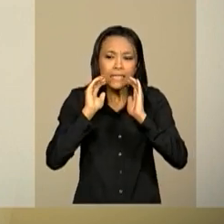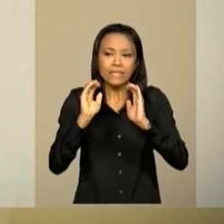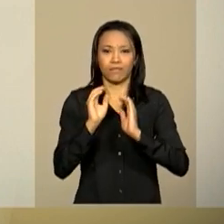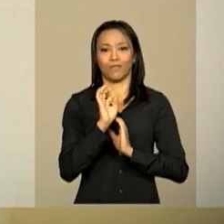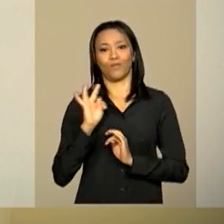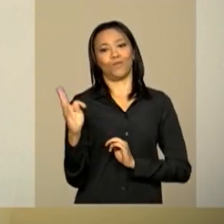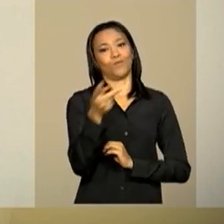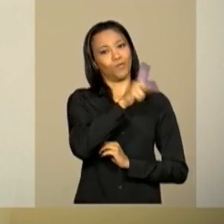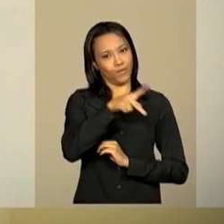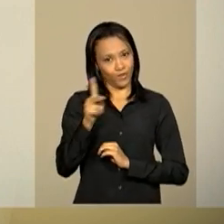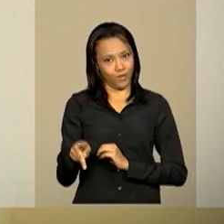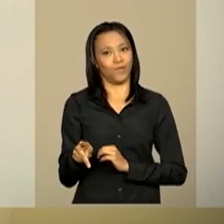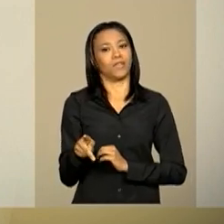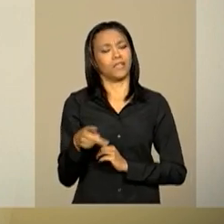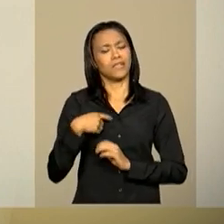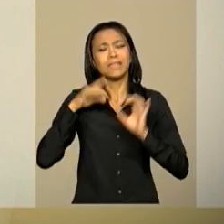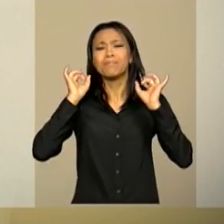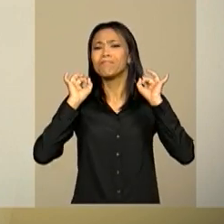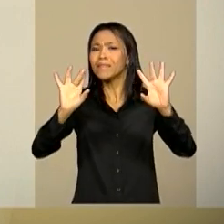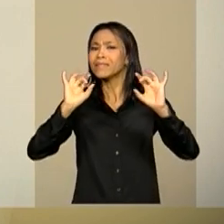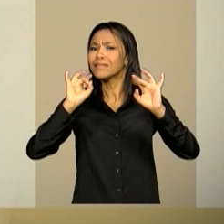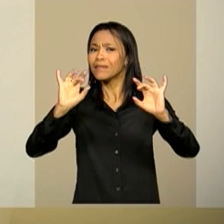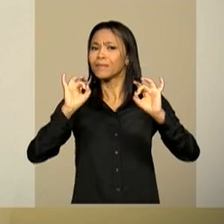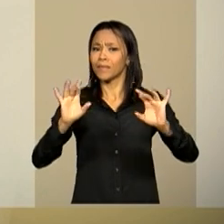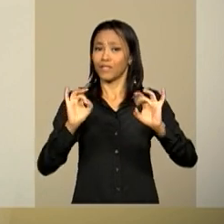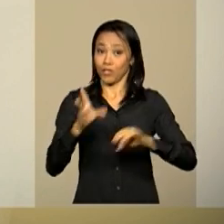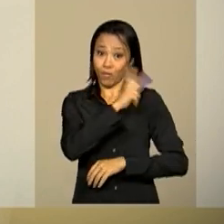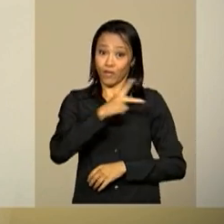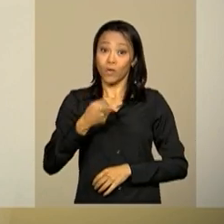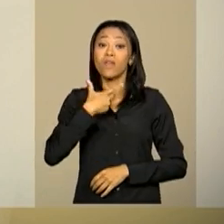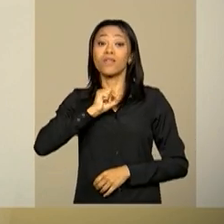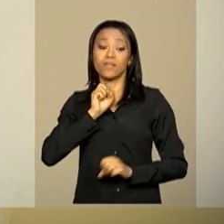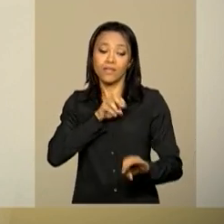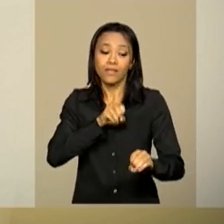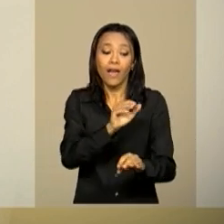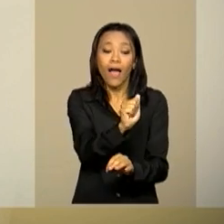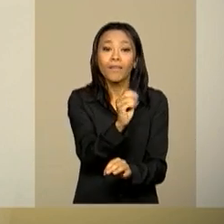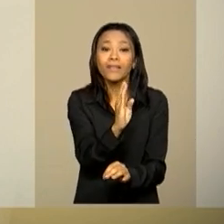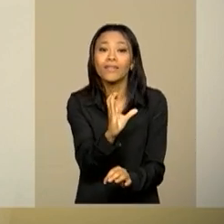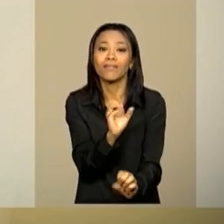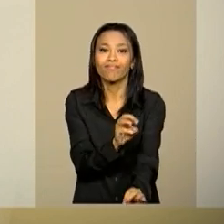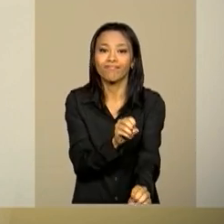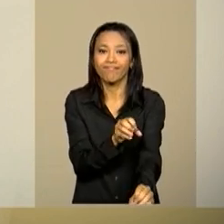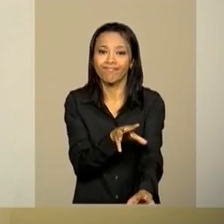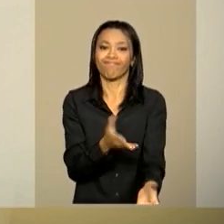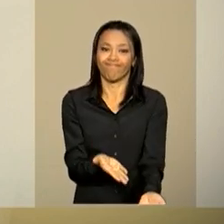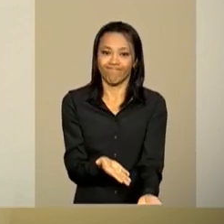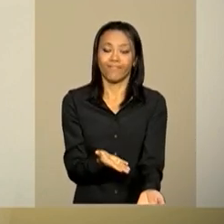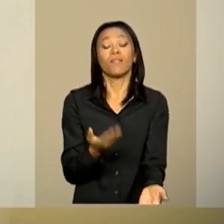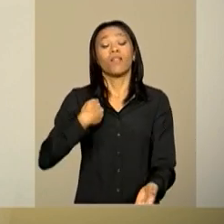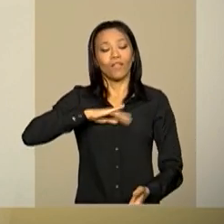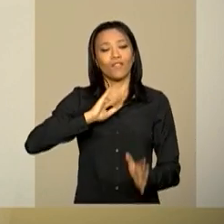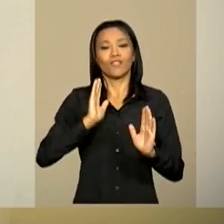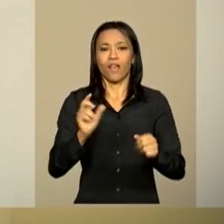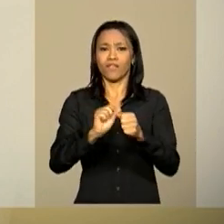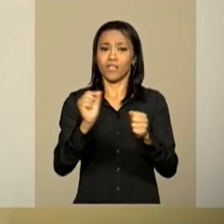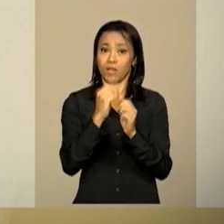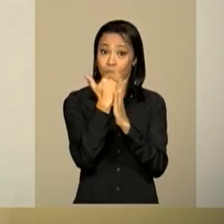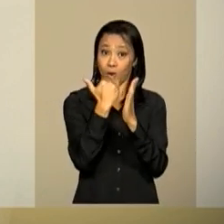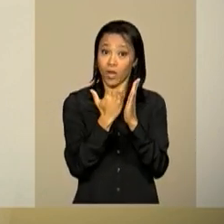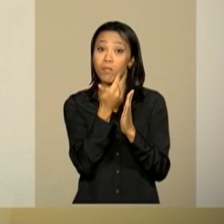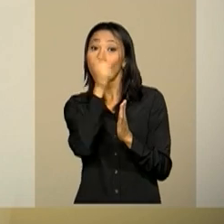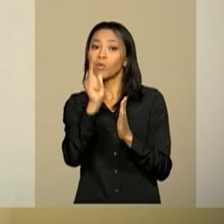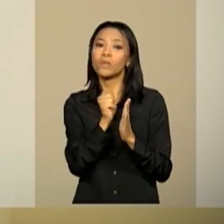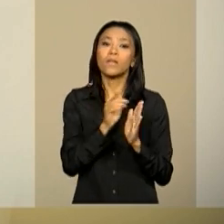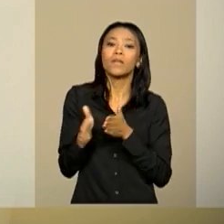professores e especialmente o professor alfabetizador Além disso Luciano fizemos o programa Caminho da